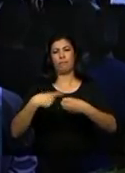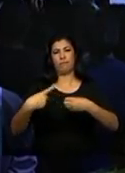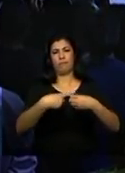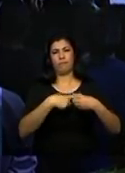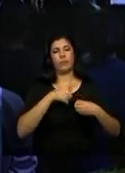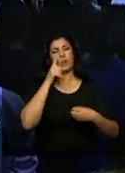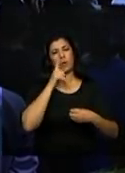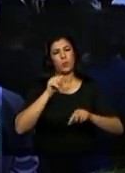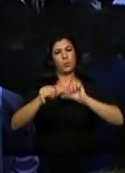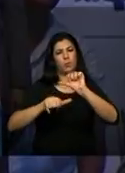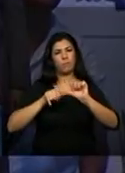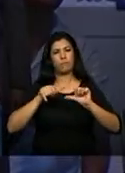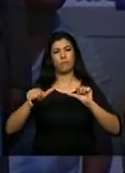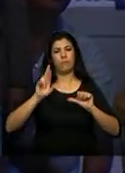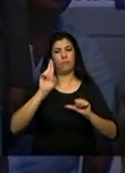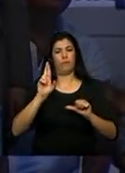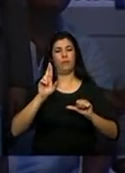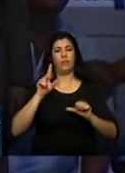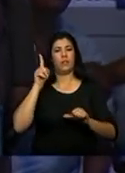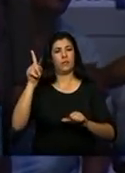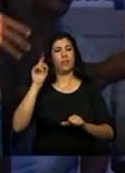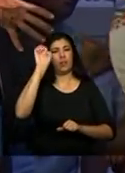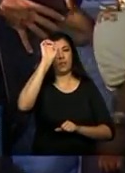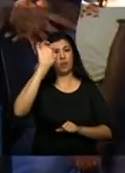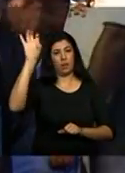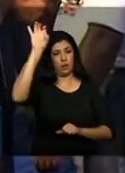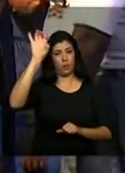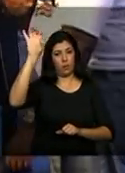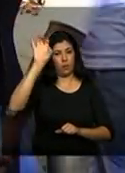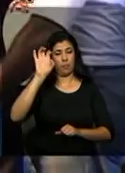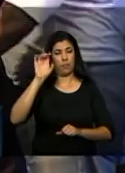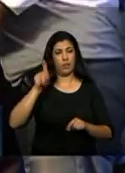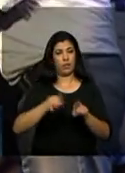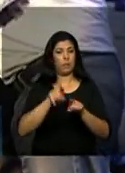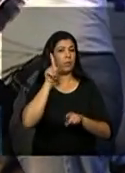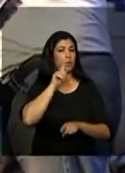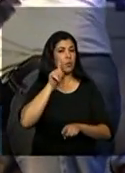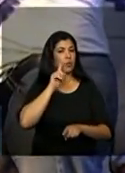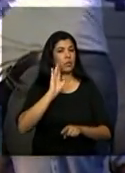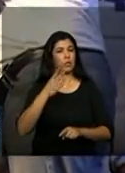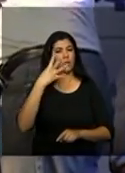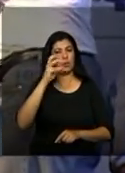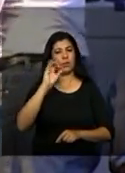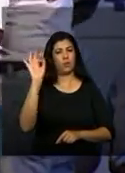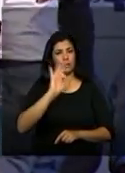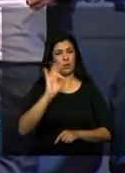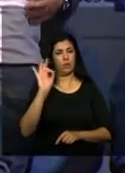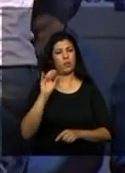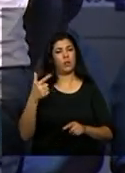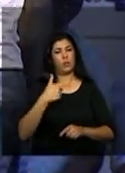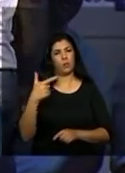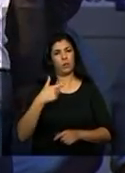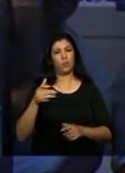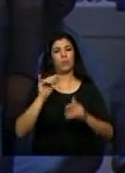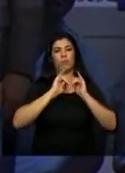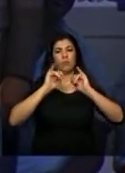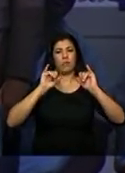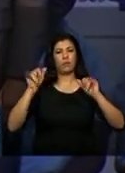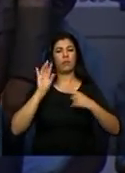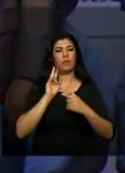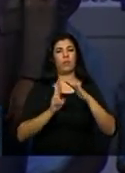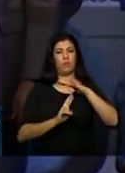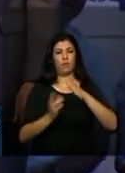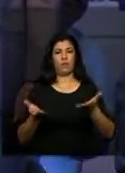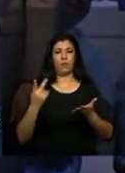no Brasil. Já na Europa e nos Estados Unidos, por exemplo, são 40%, segundo os dados, então, da Expo